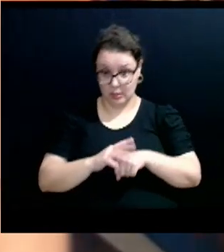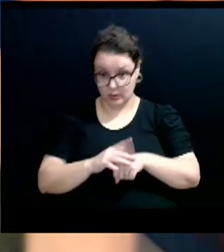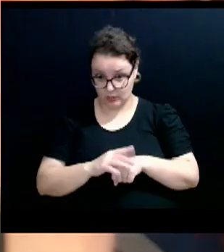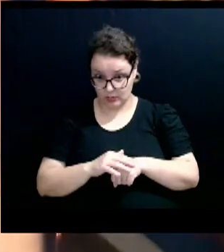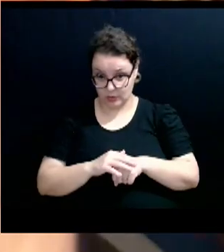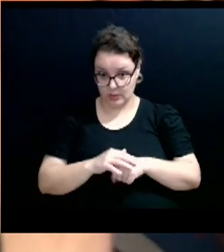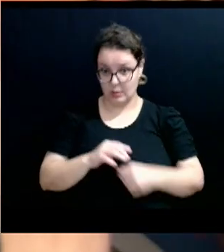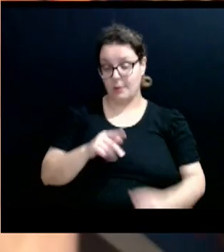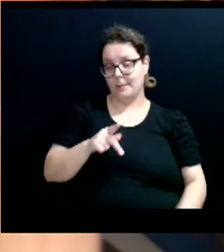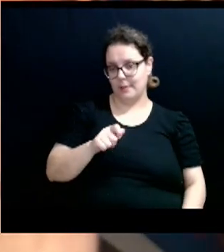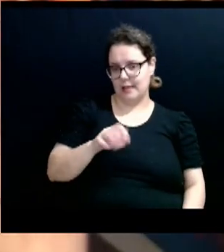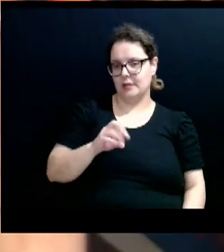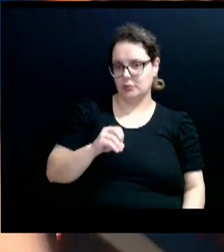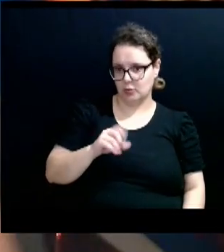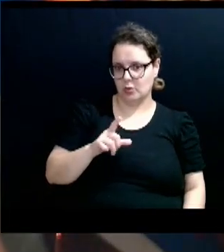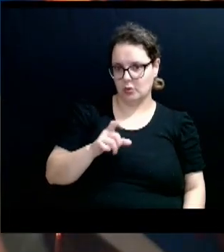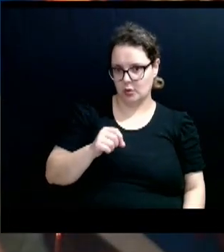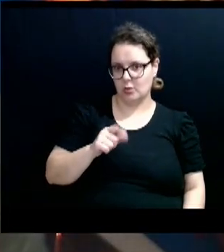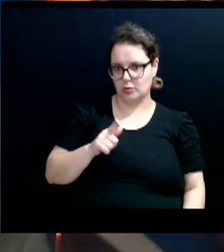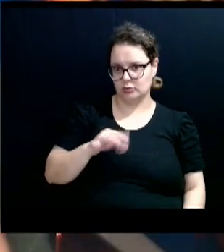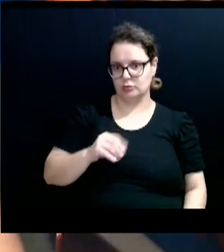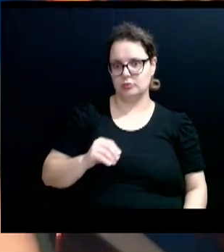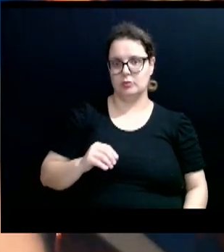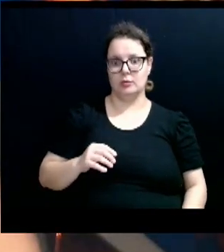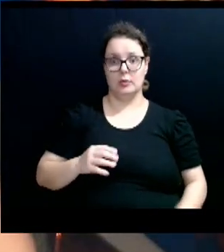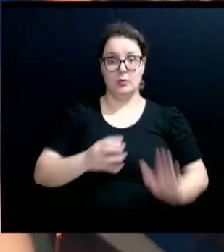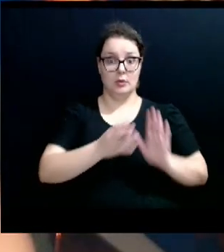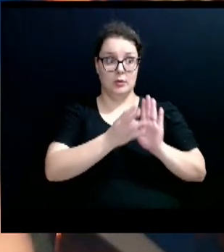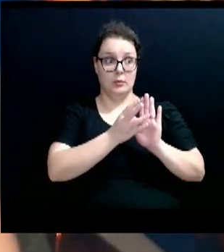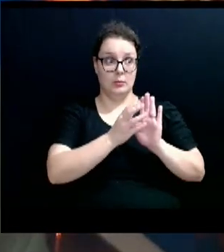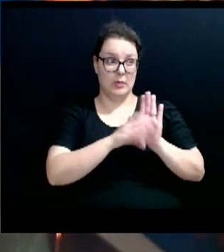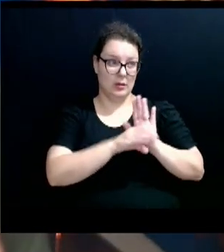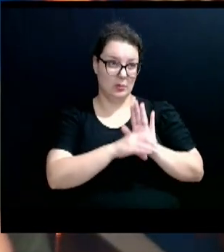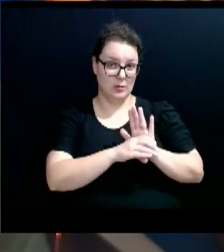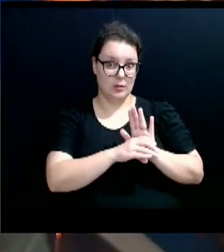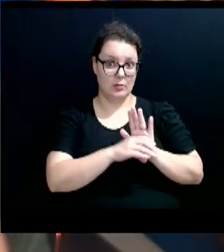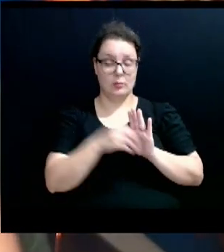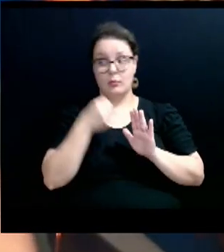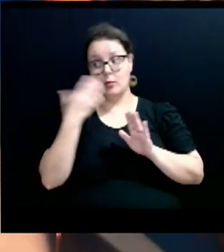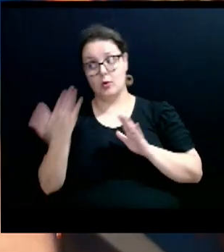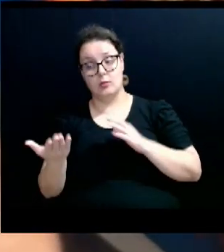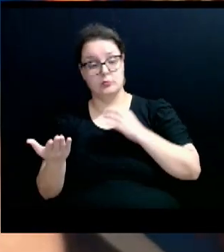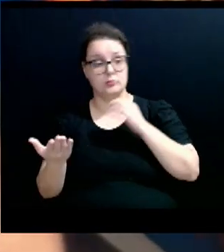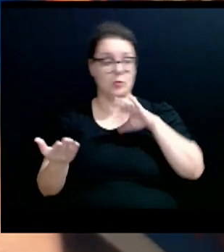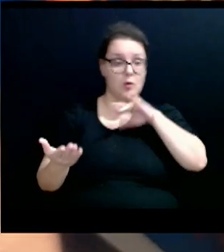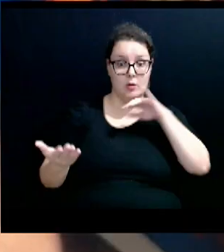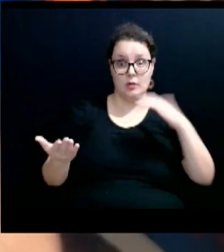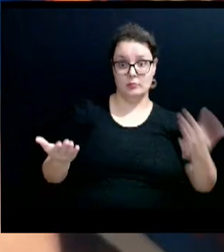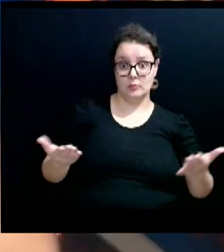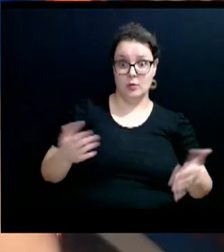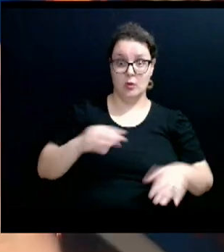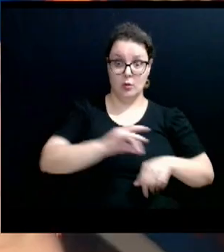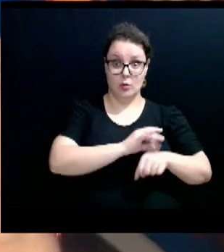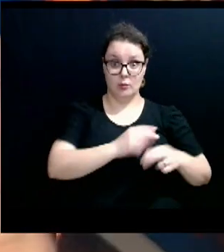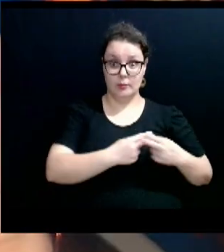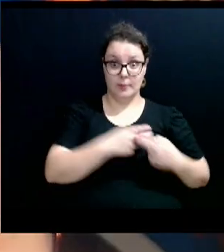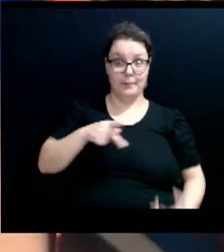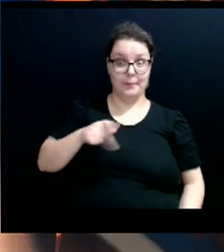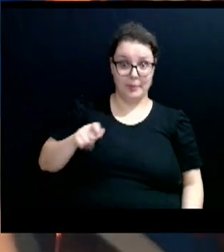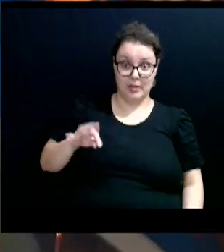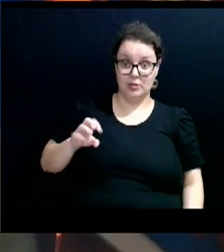gente conceitualizar o que seria bom ou ruim, um luto patológico é quando a gente realmente tem